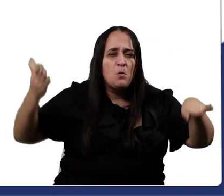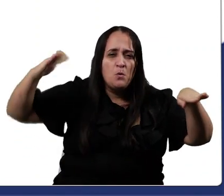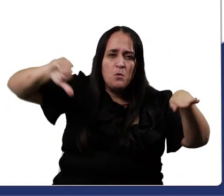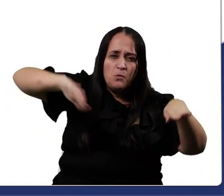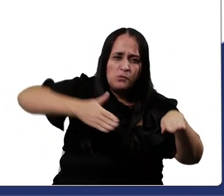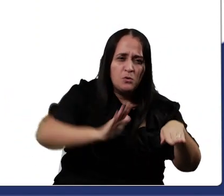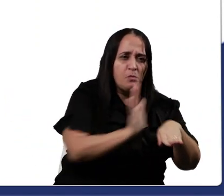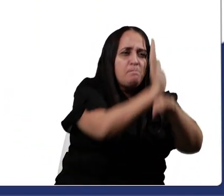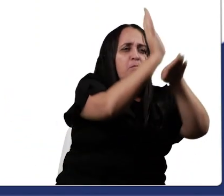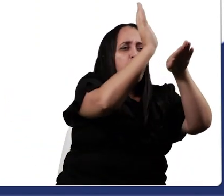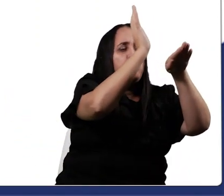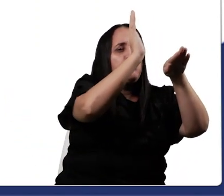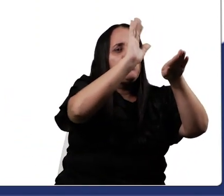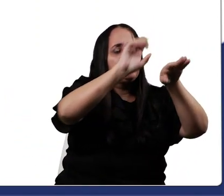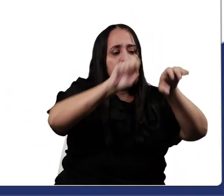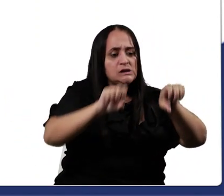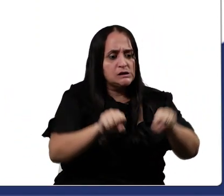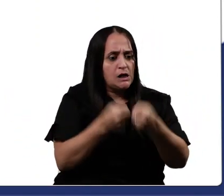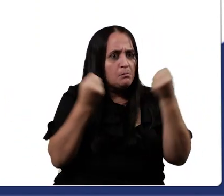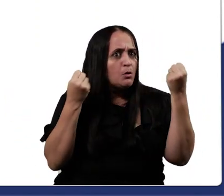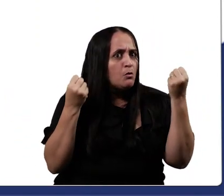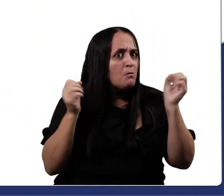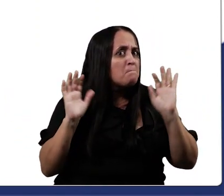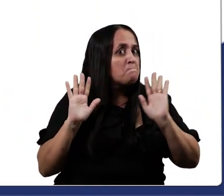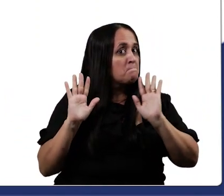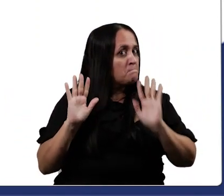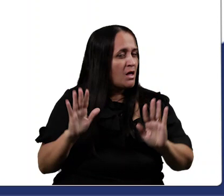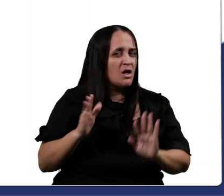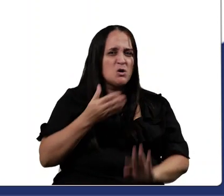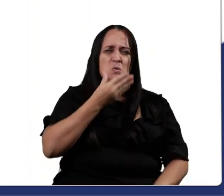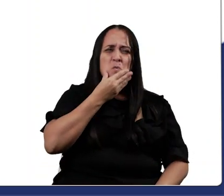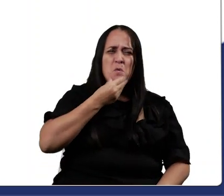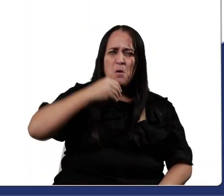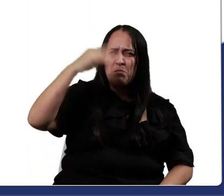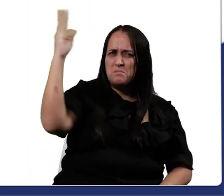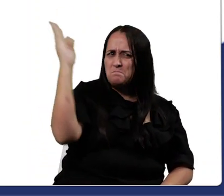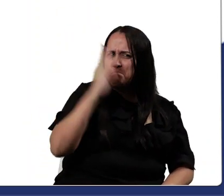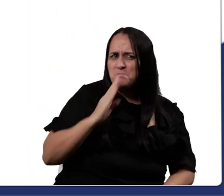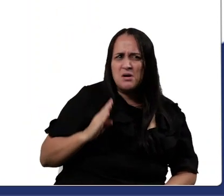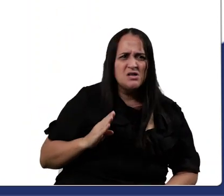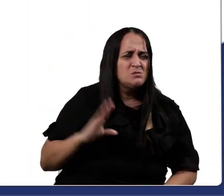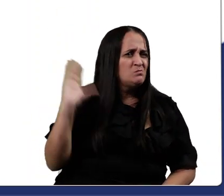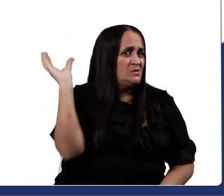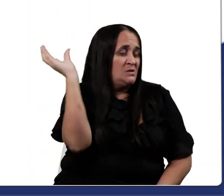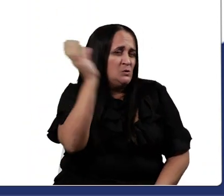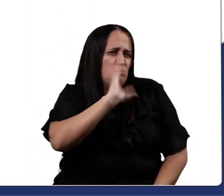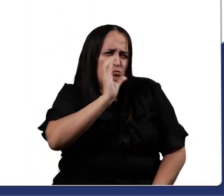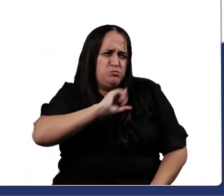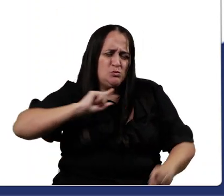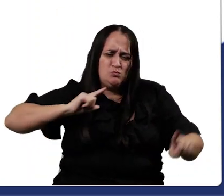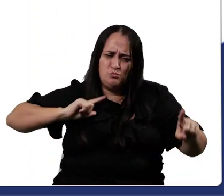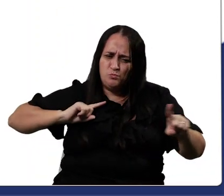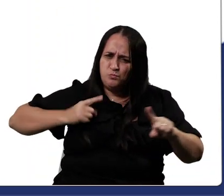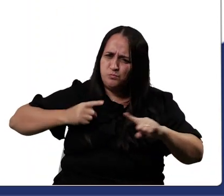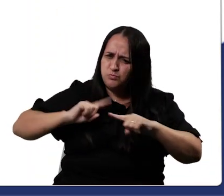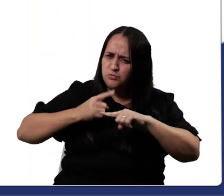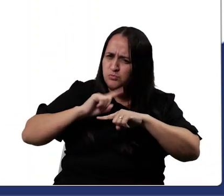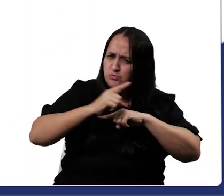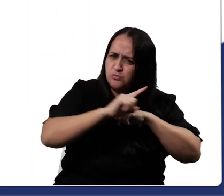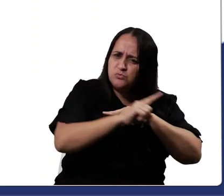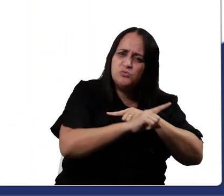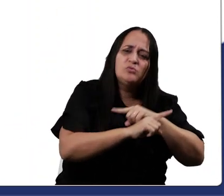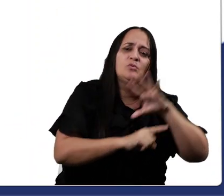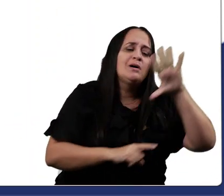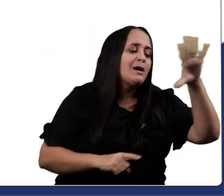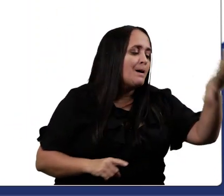onda. O brasileiro não se abalou, viu? Correu para a areia, pegou outra